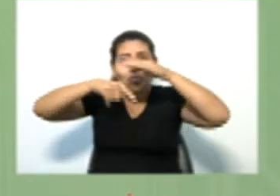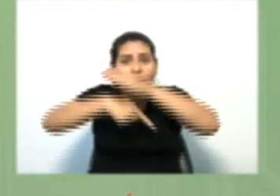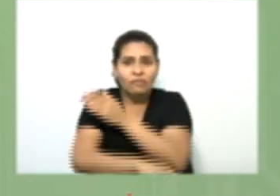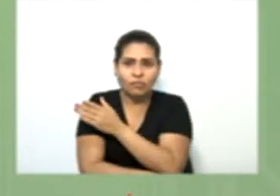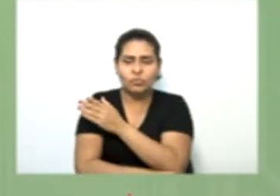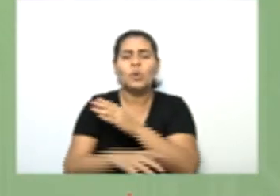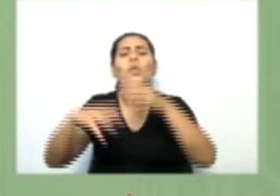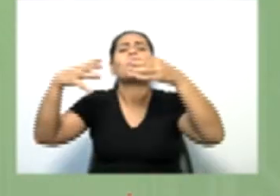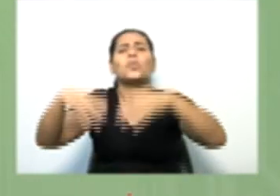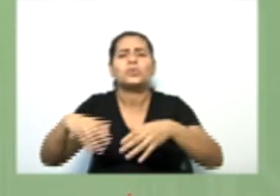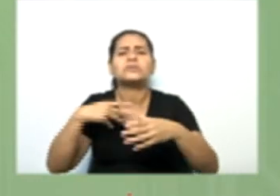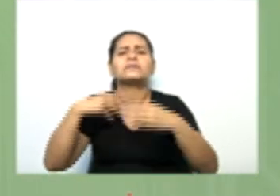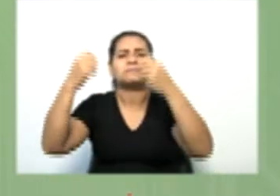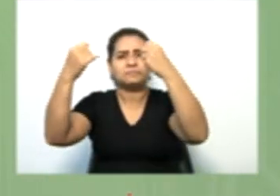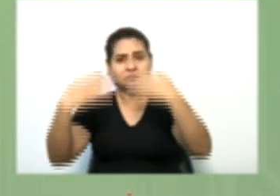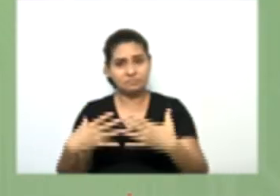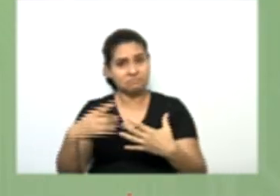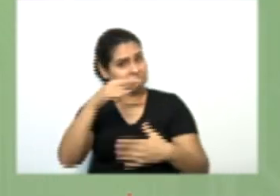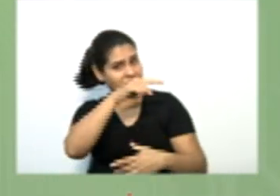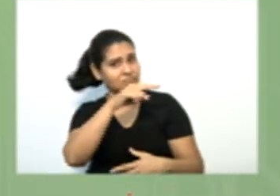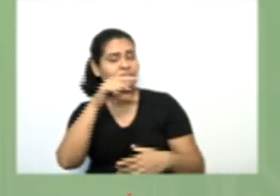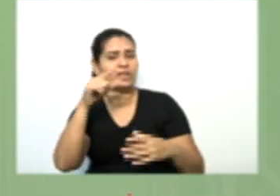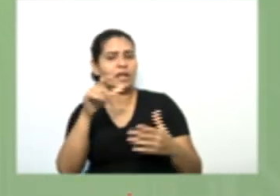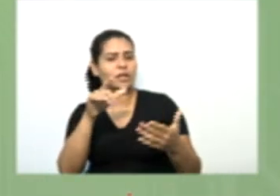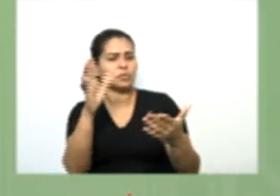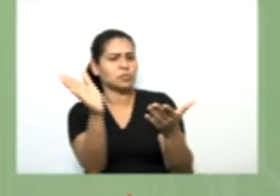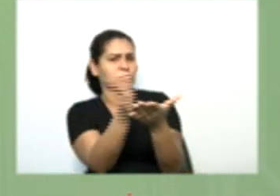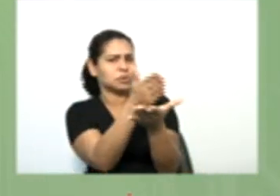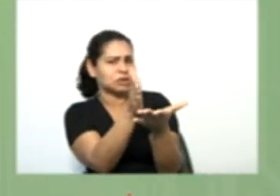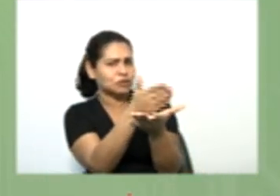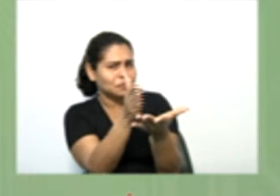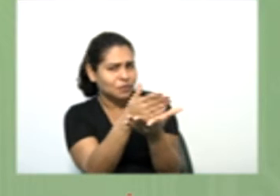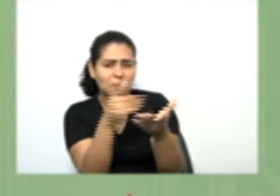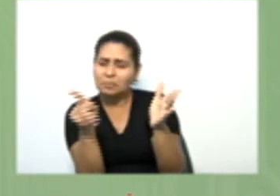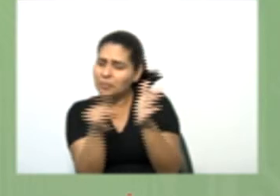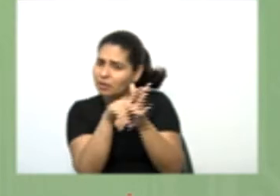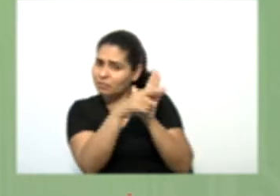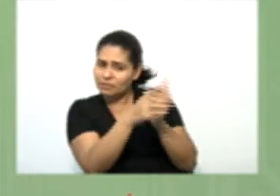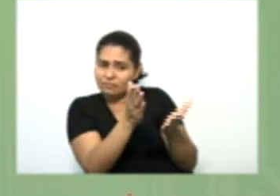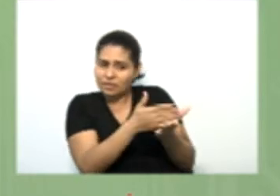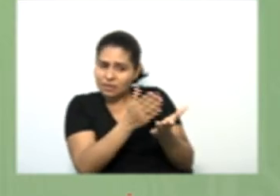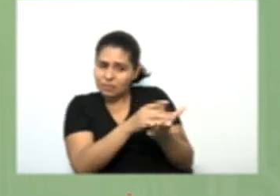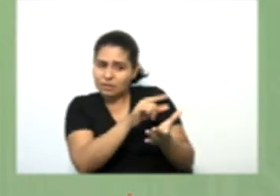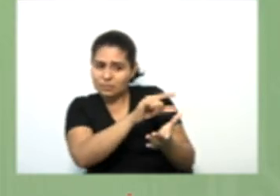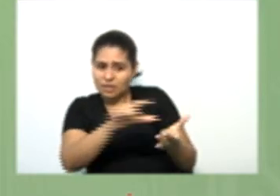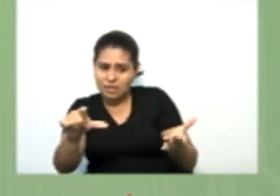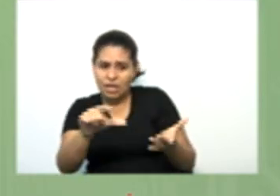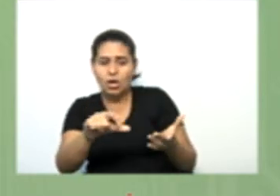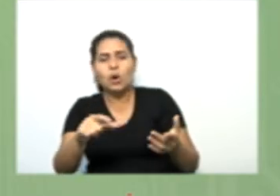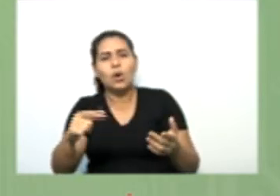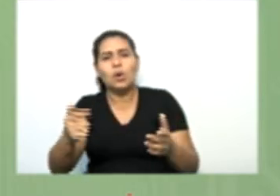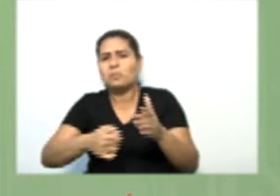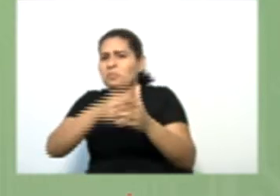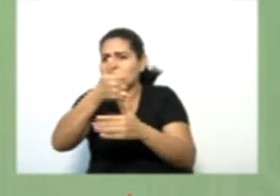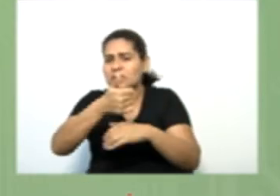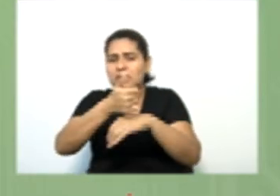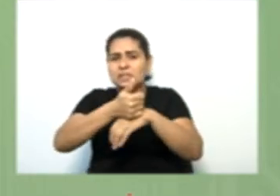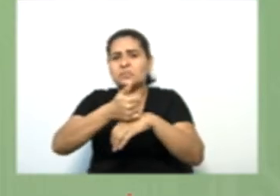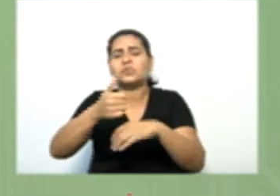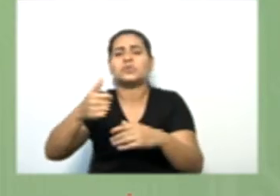realmente a informação? Caramba, a informação está lá, né, no próprio livro. Então tá aí, olha, princípios de negociação,